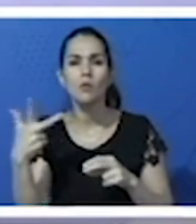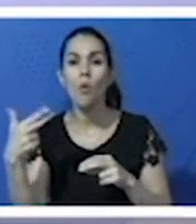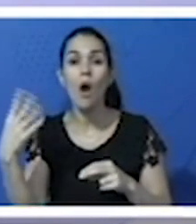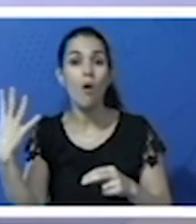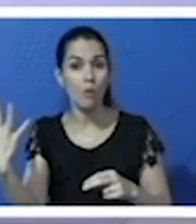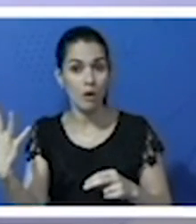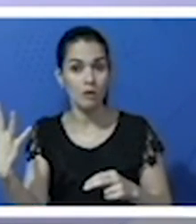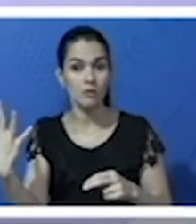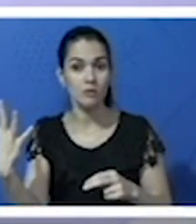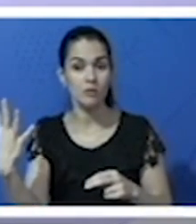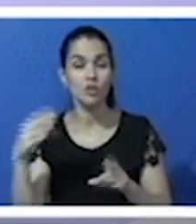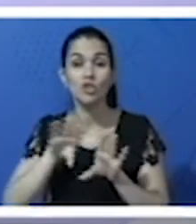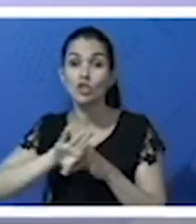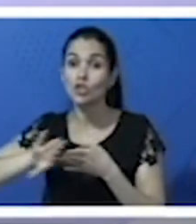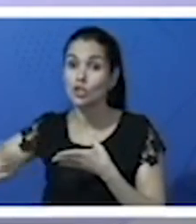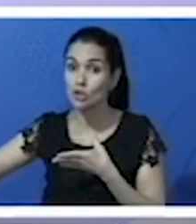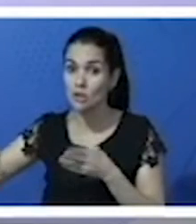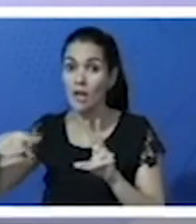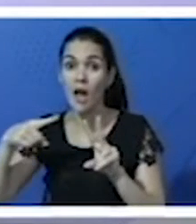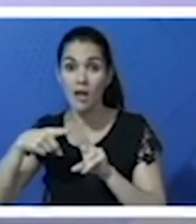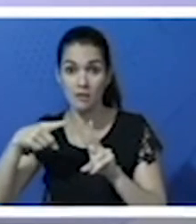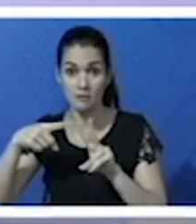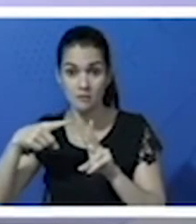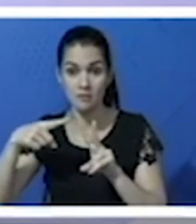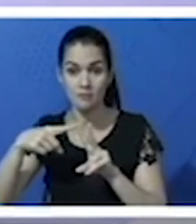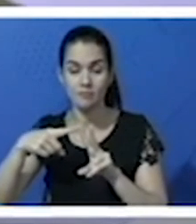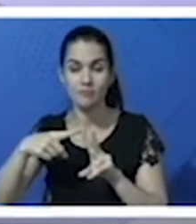4, extrai a raiz quadrada dos dois lados.